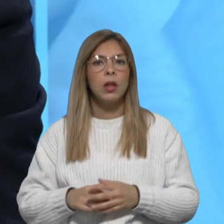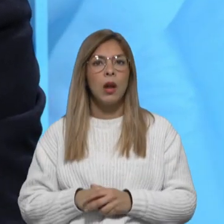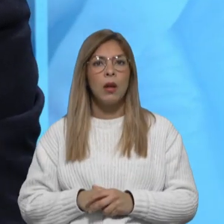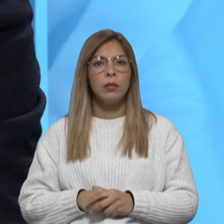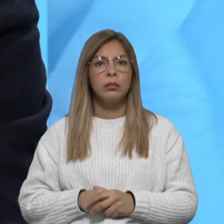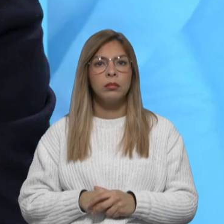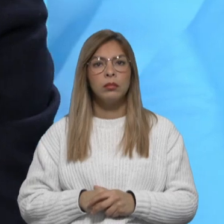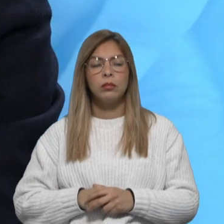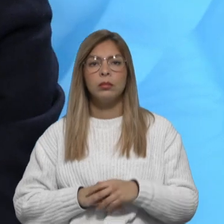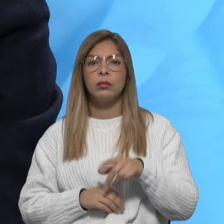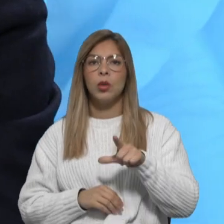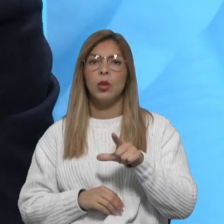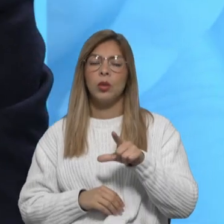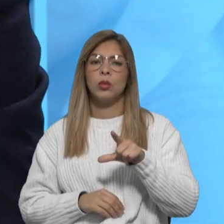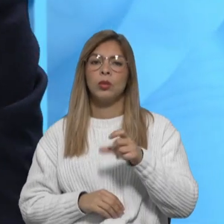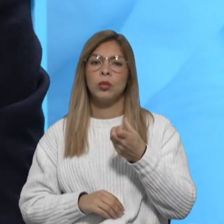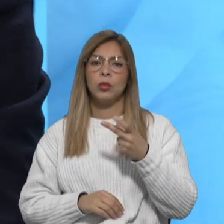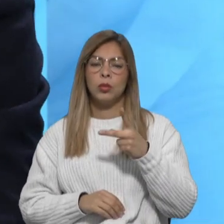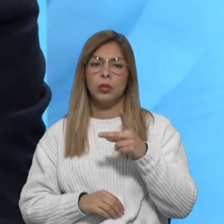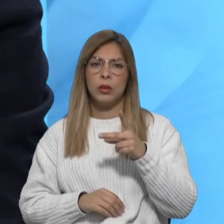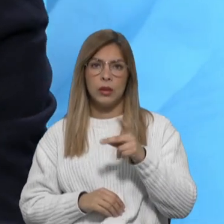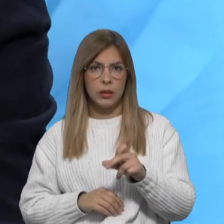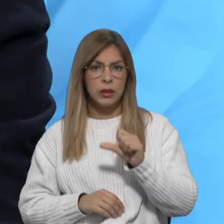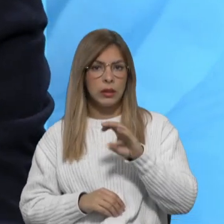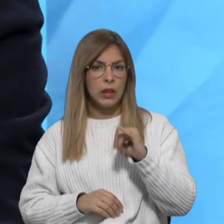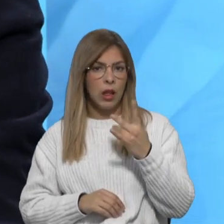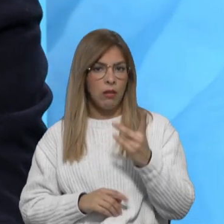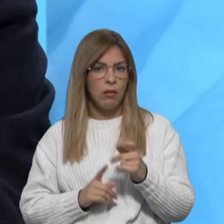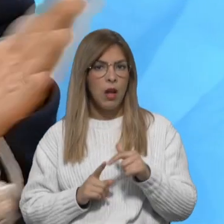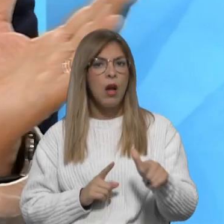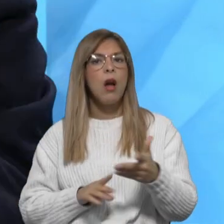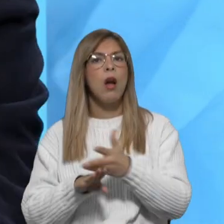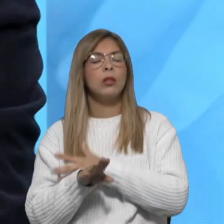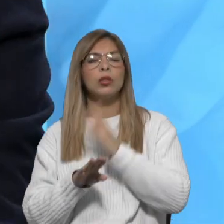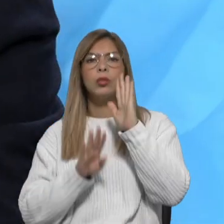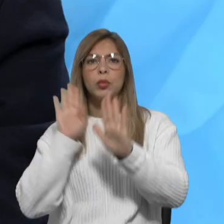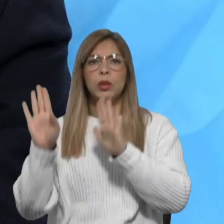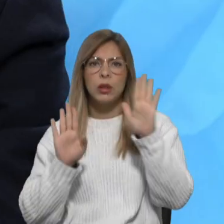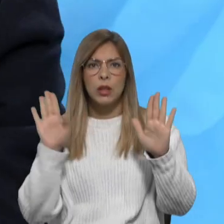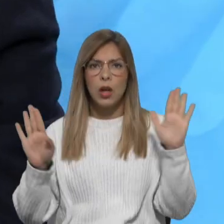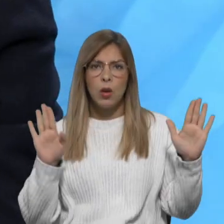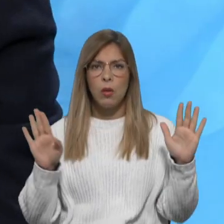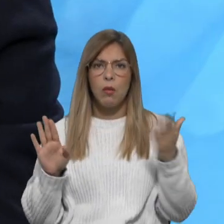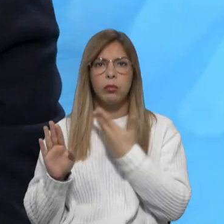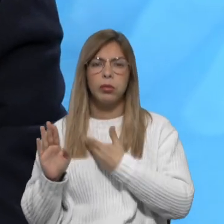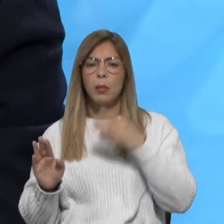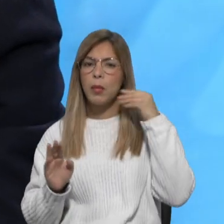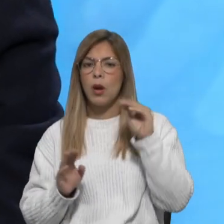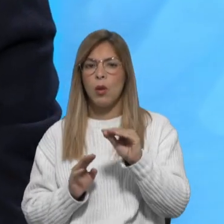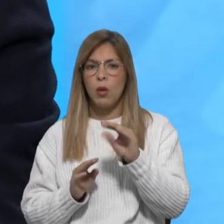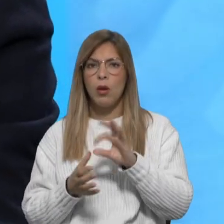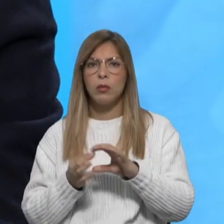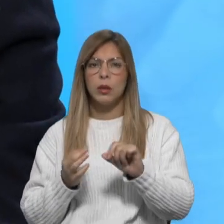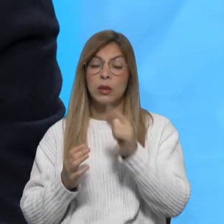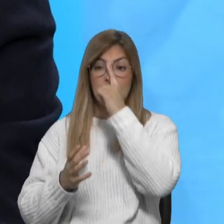pelo Dr. Hugo Silva, que para quem visitou a exposição que um banco fez ali no Monumental, foi o curador